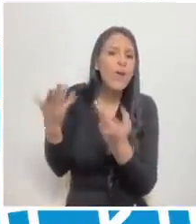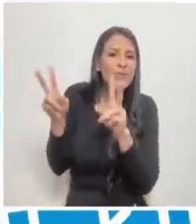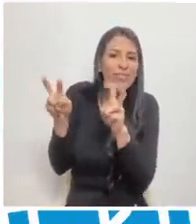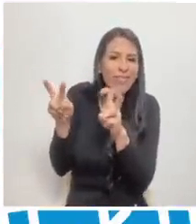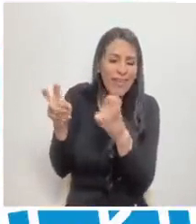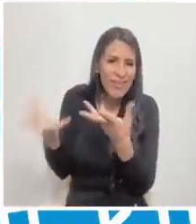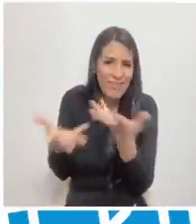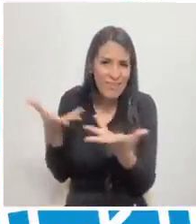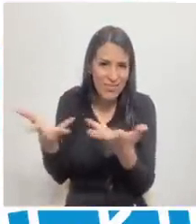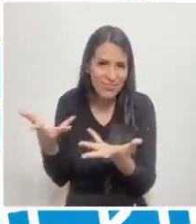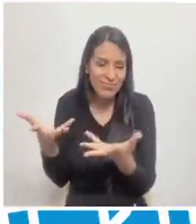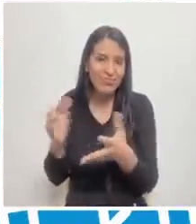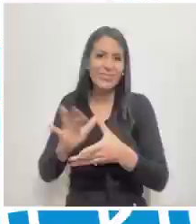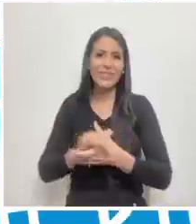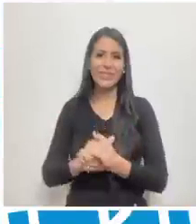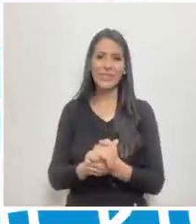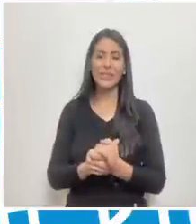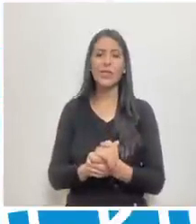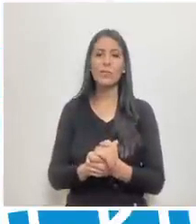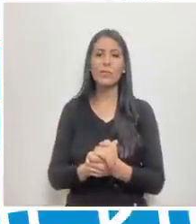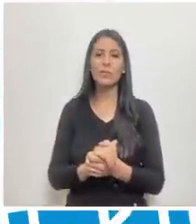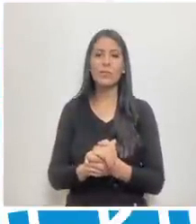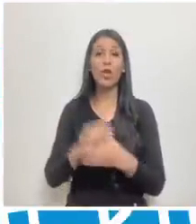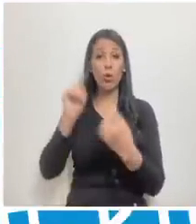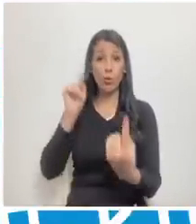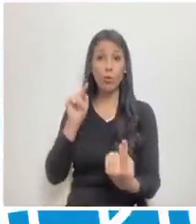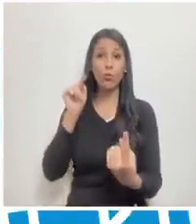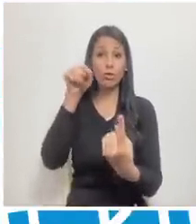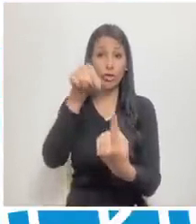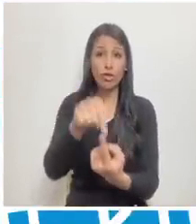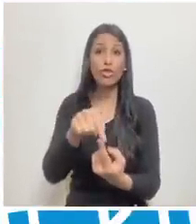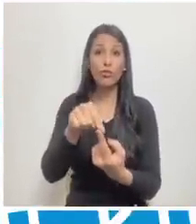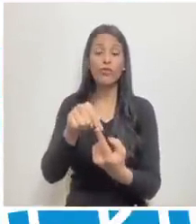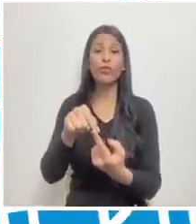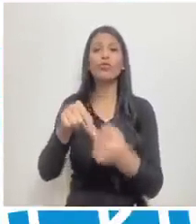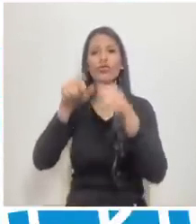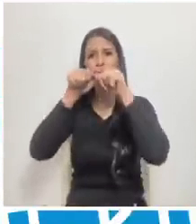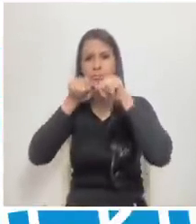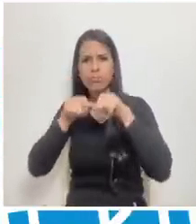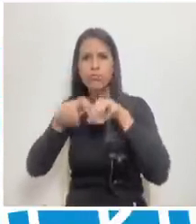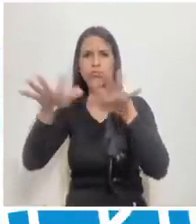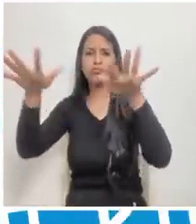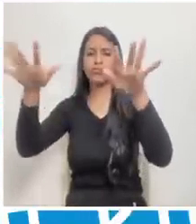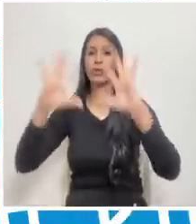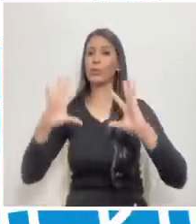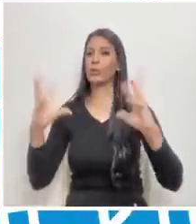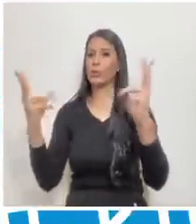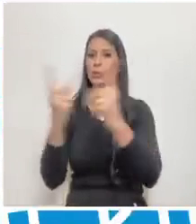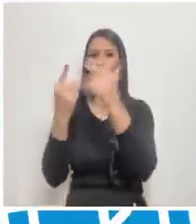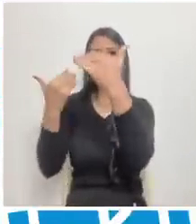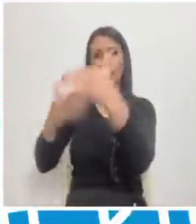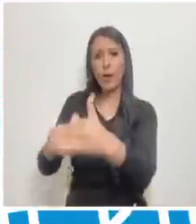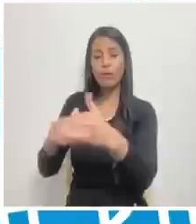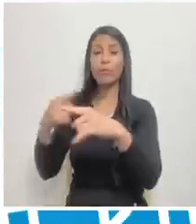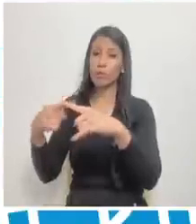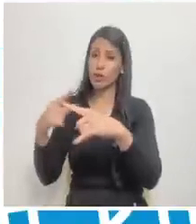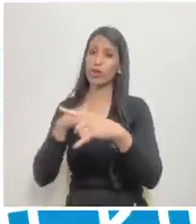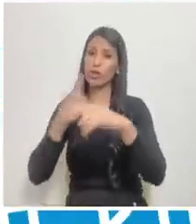A finalidade de ser censitário, né, no ANRESC, era que estava atrelado uma política